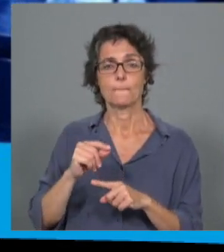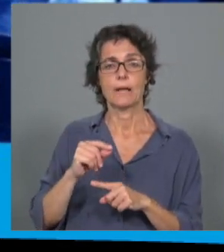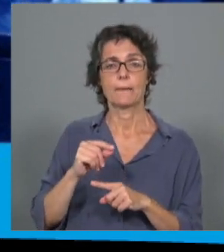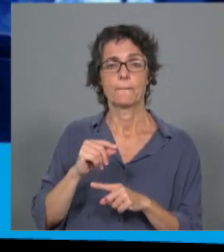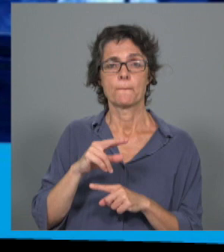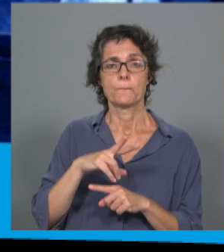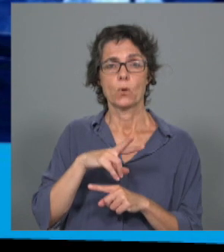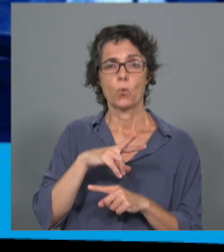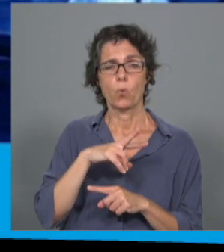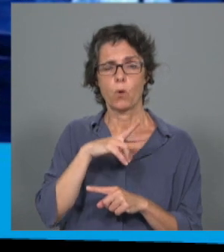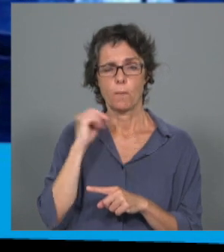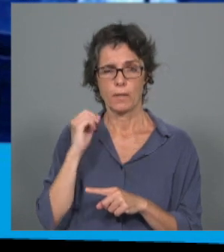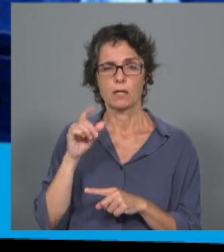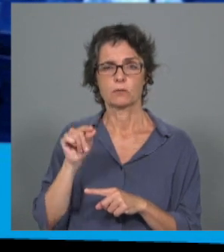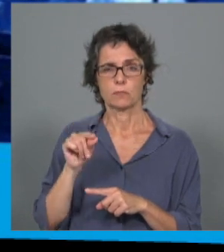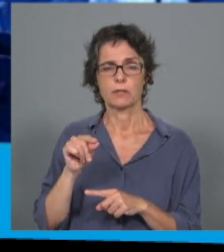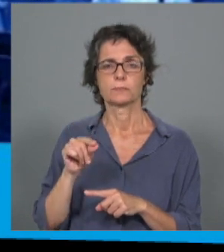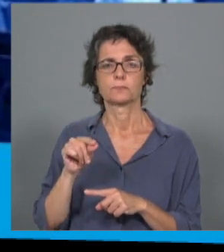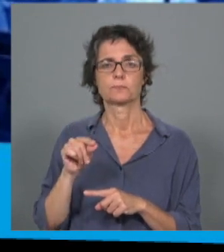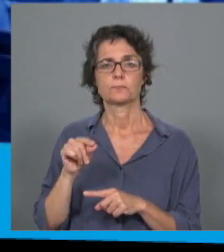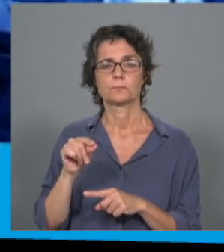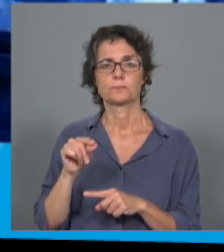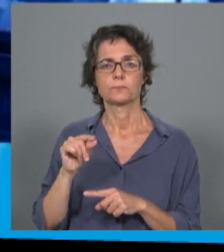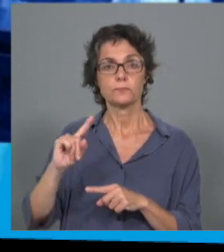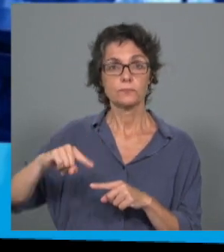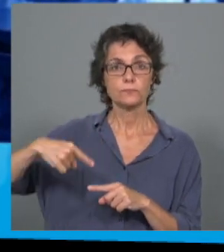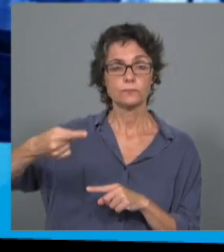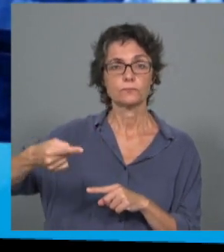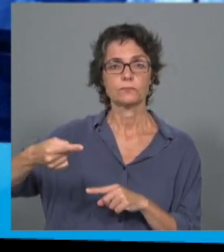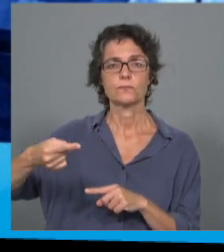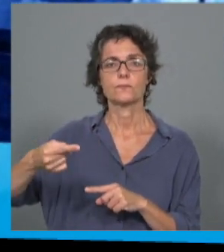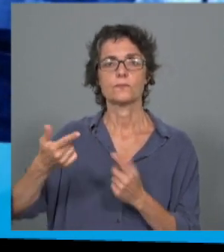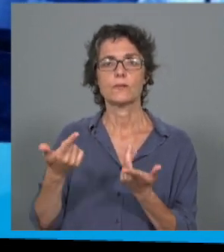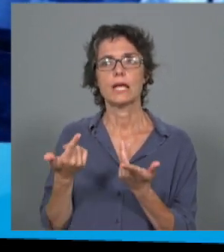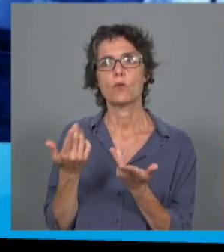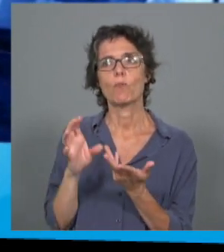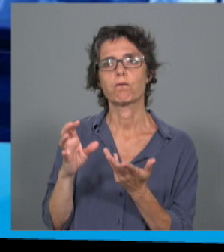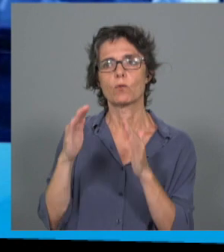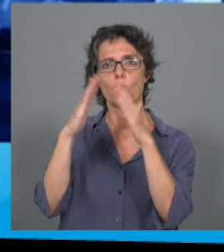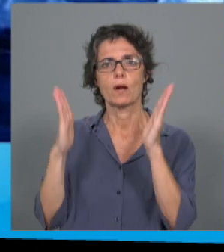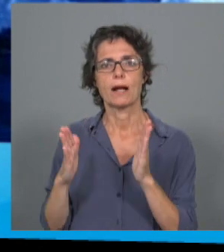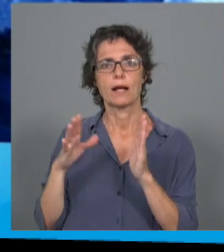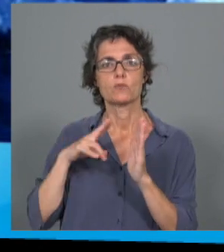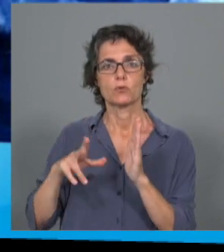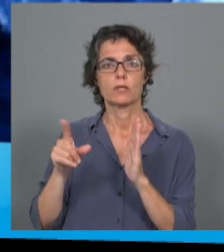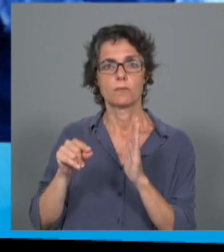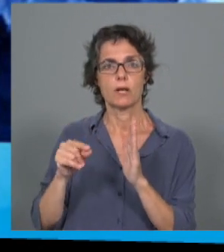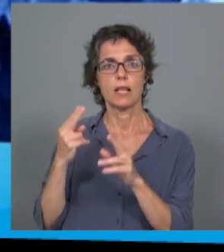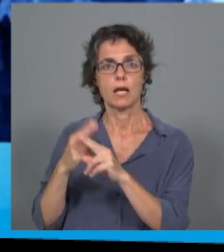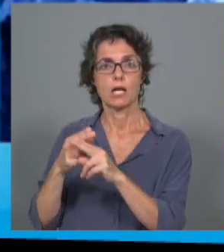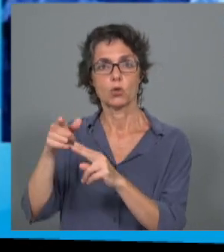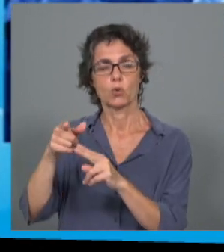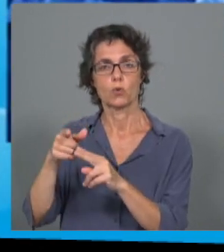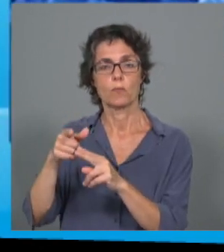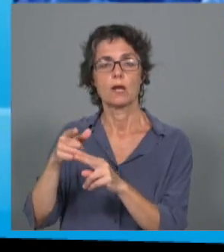grande enriquecimento. Primeiro, é uma casa por excelência de Portugal, em Roma, porque também é propriedade da Conferência Episcopal Portuguesa,